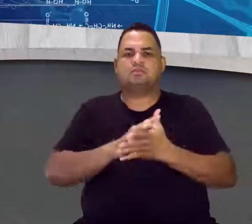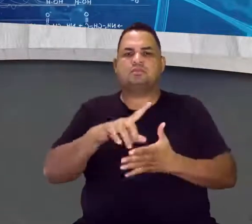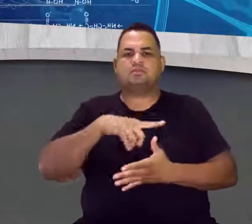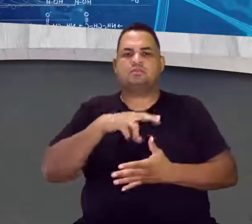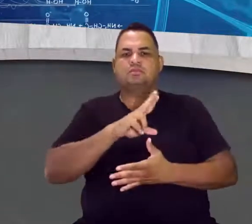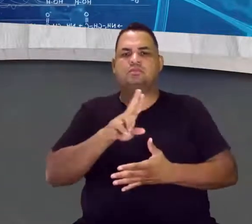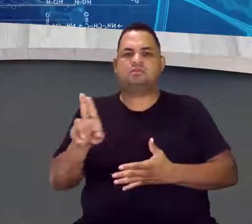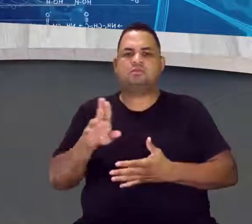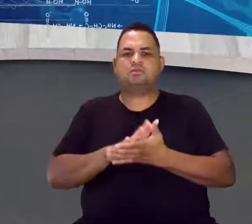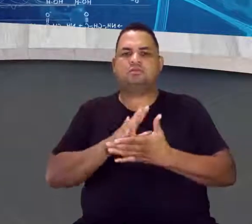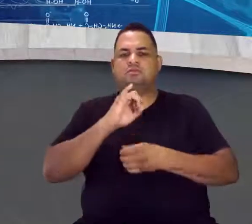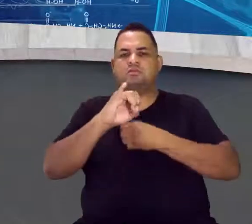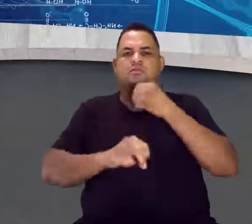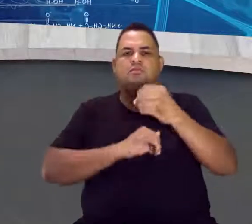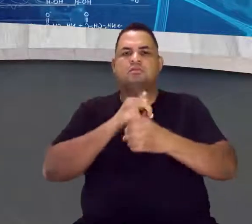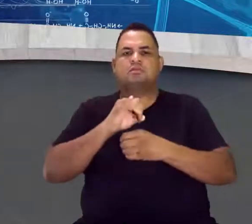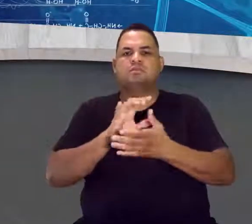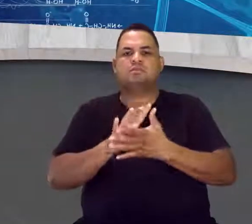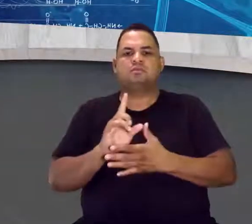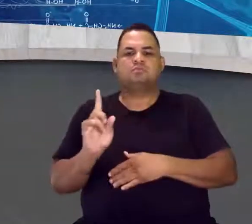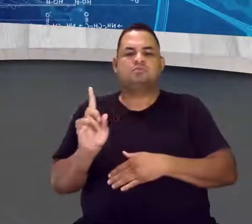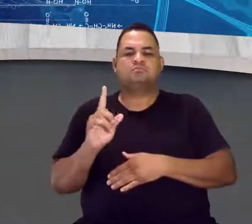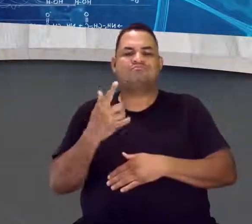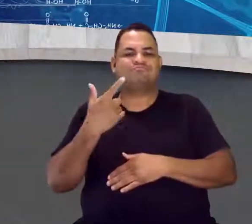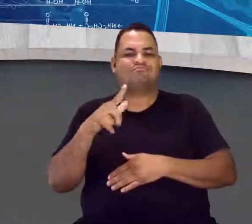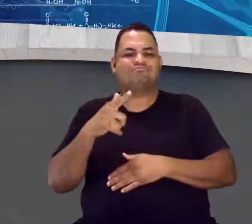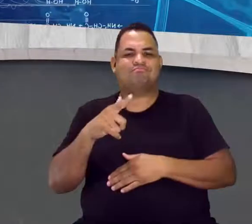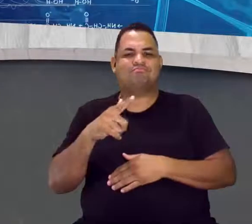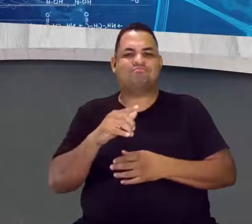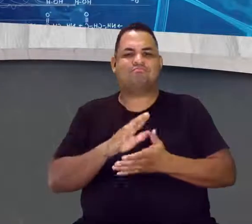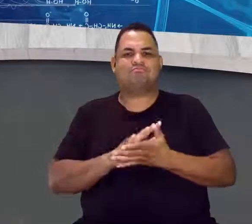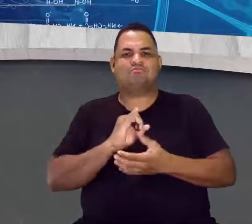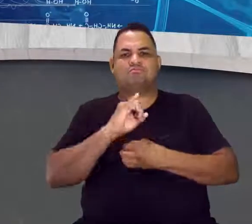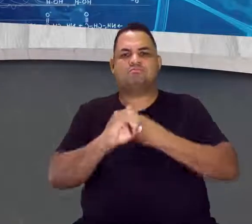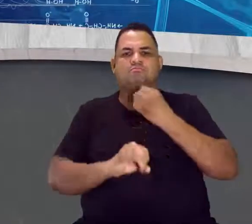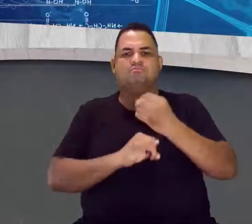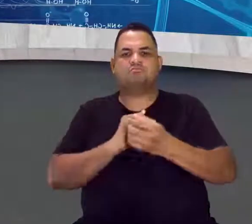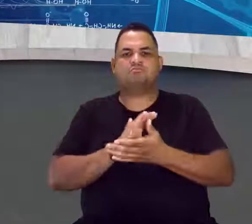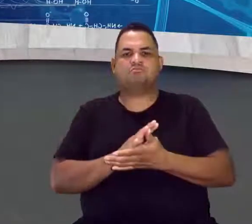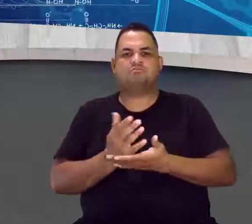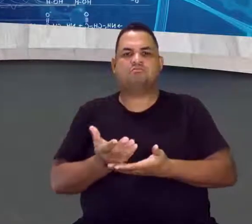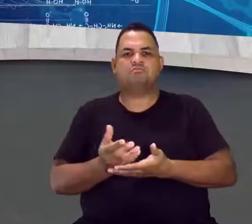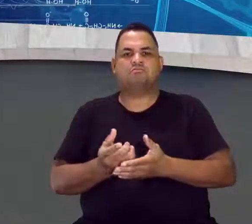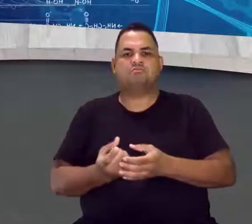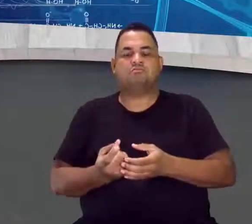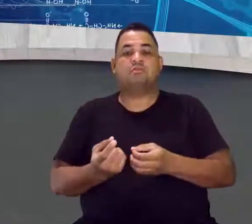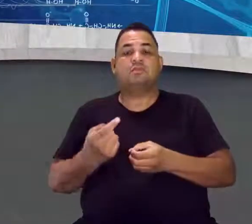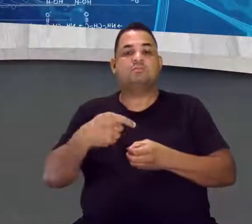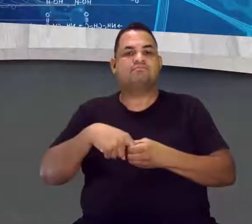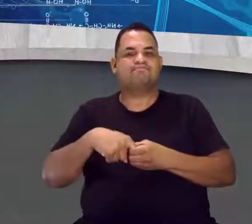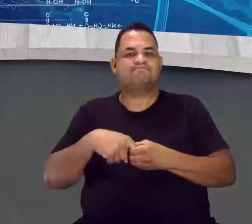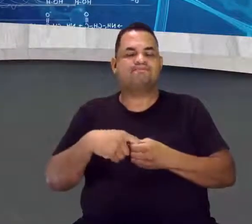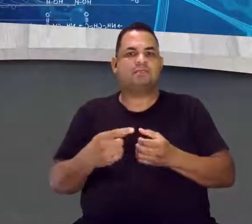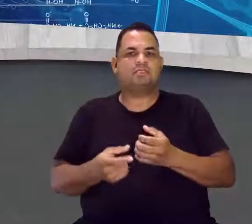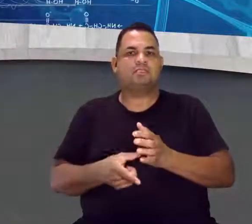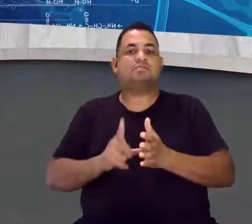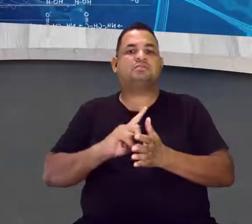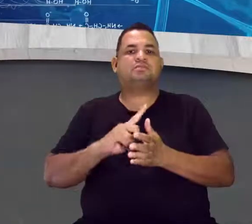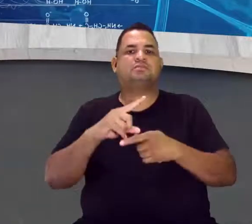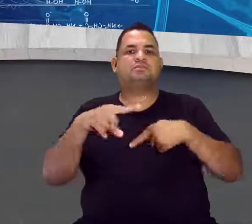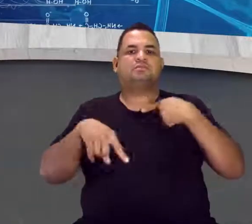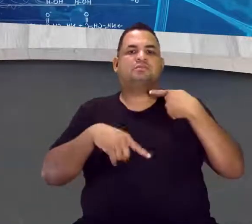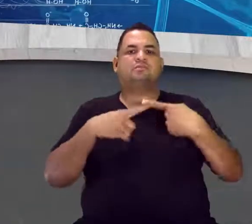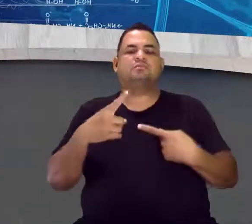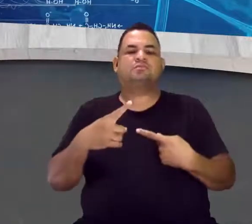de ionização. Nós não tínhamos íons nenhum antes. Somente após